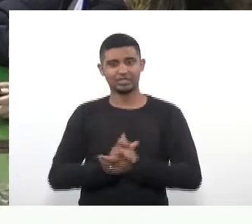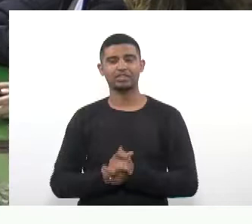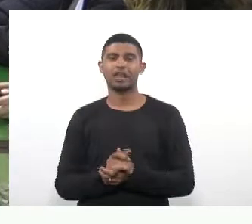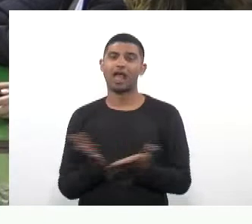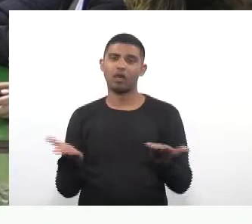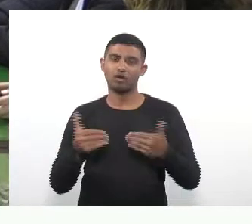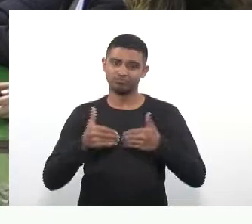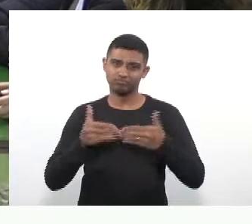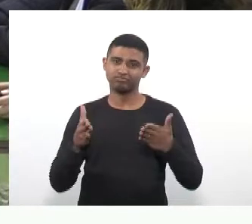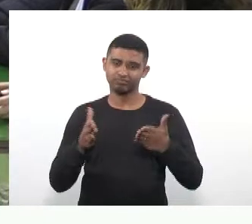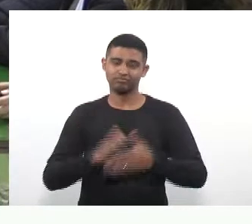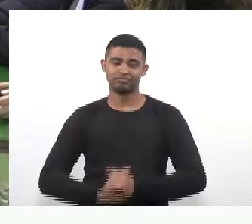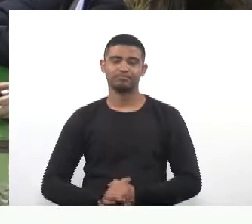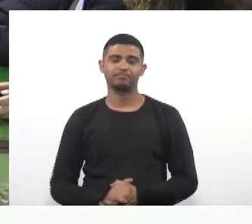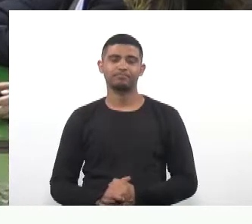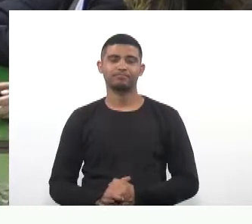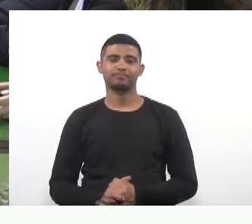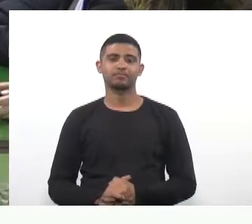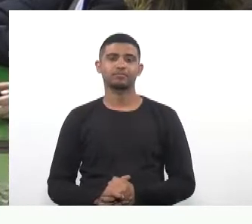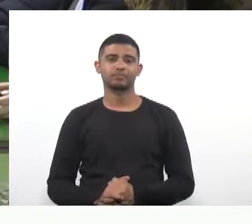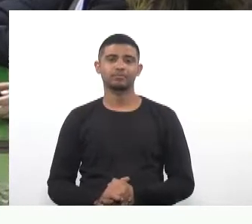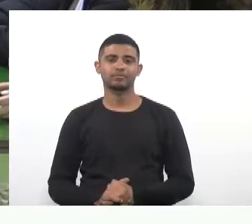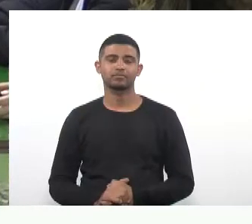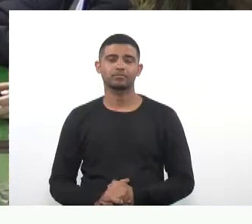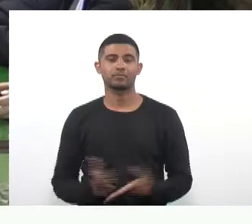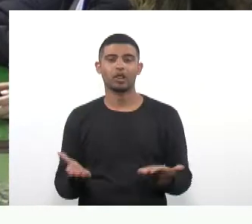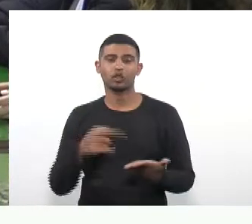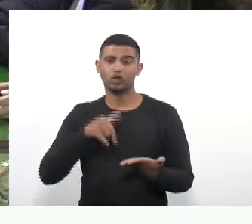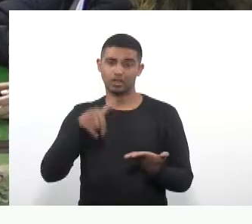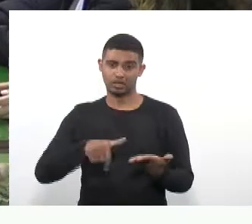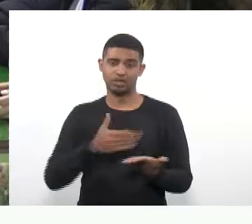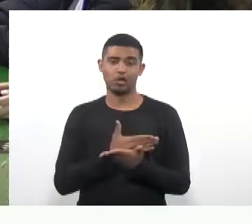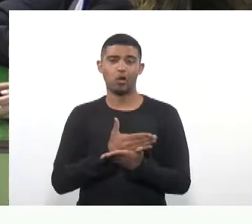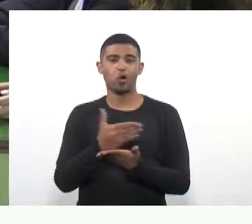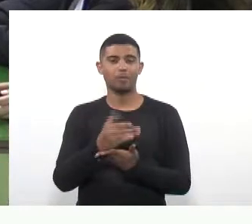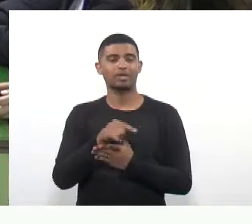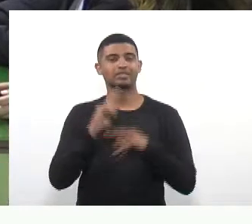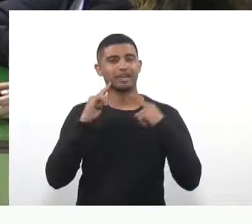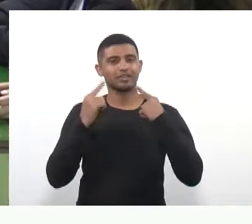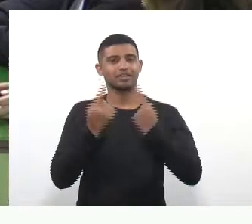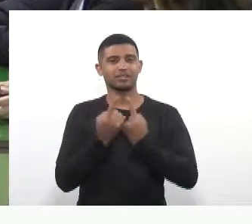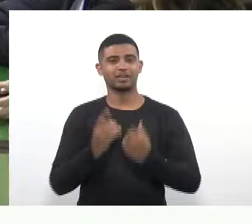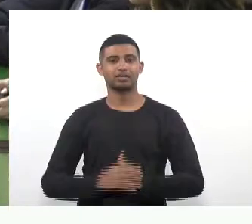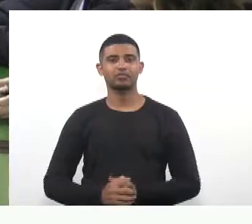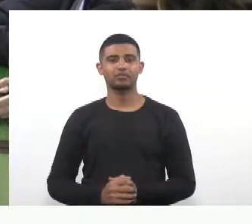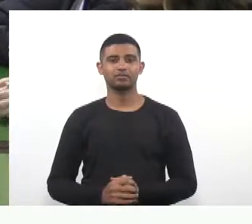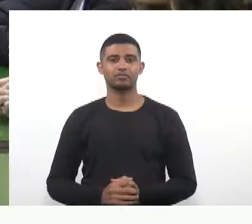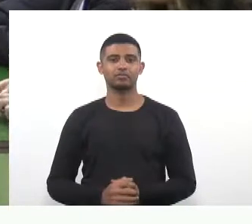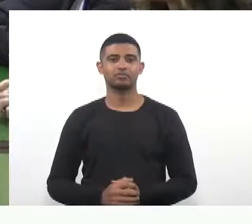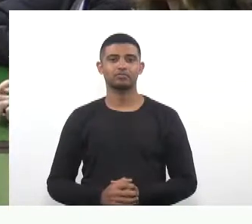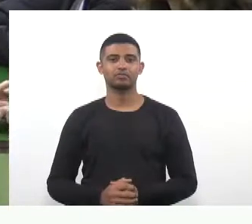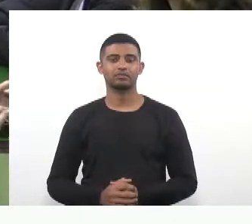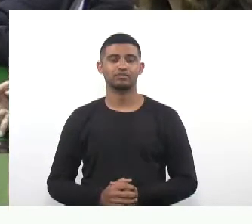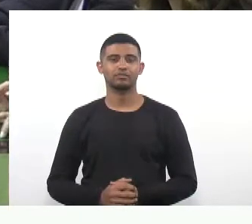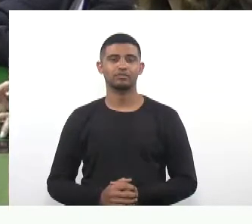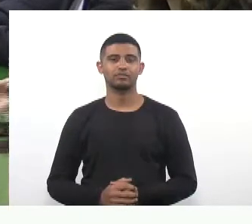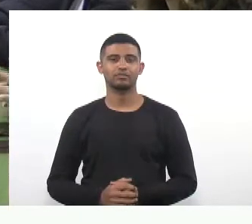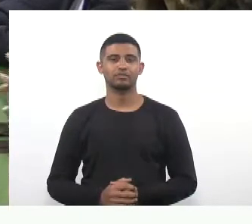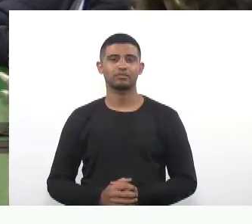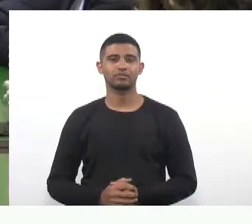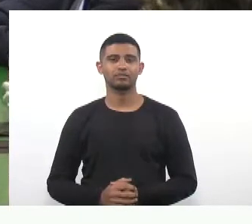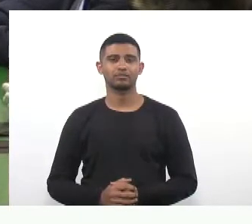acho que é profícuo darmos início a essa audiência, que